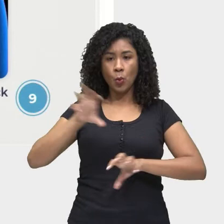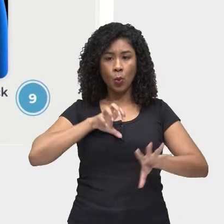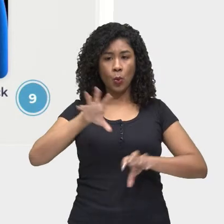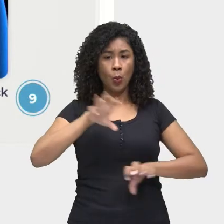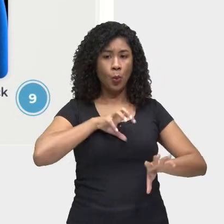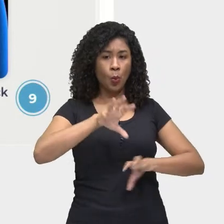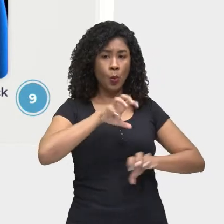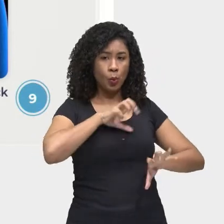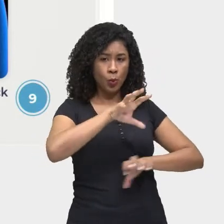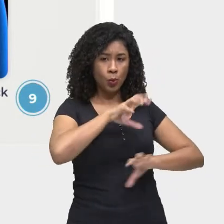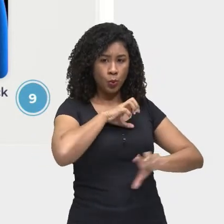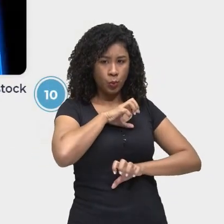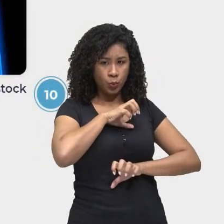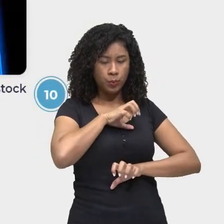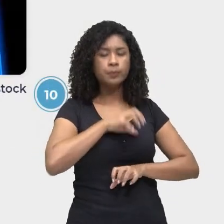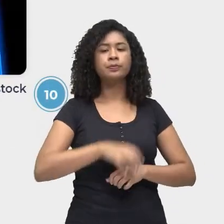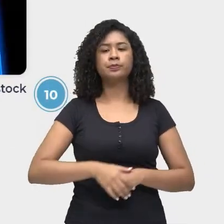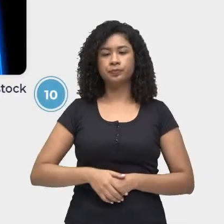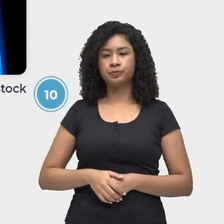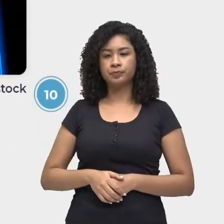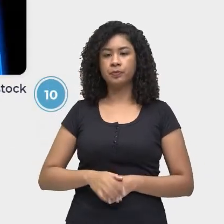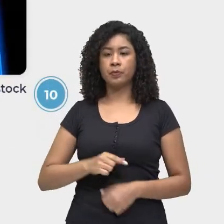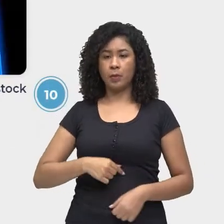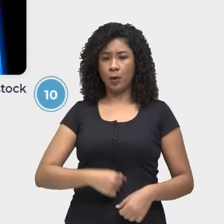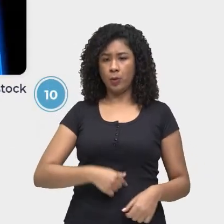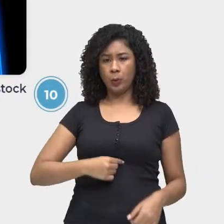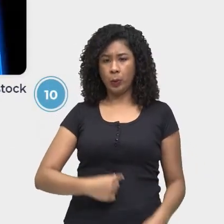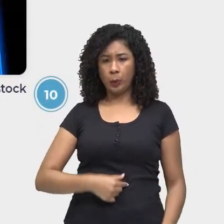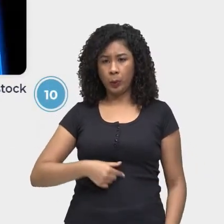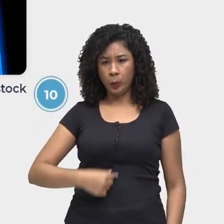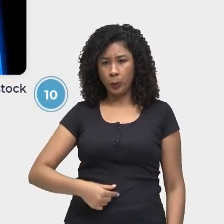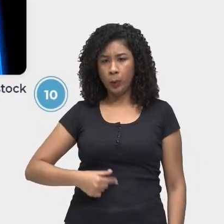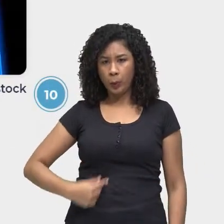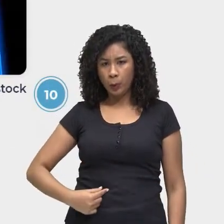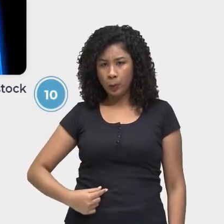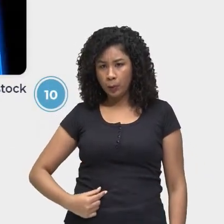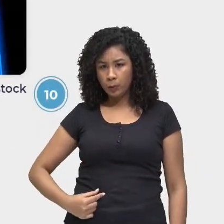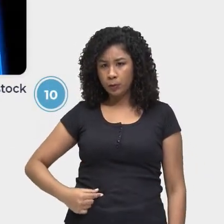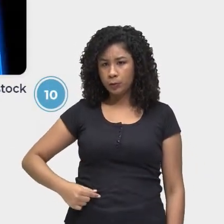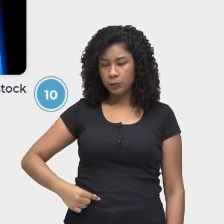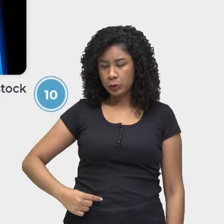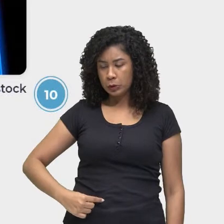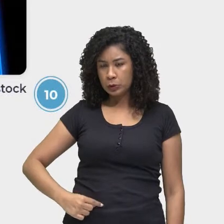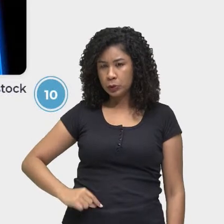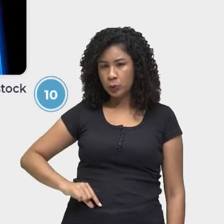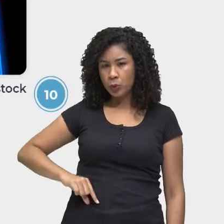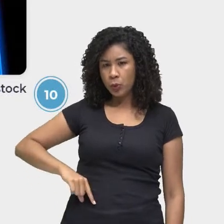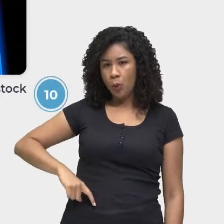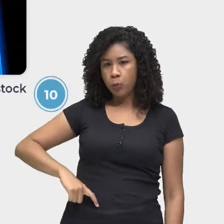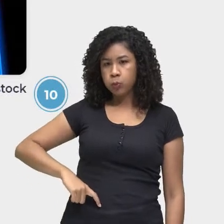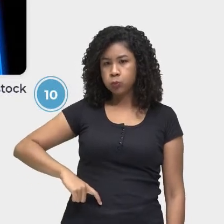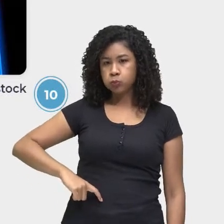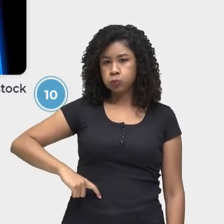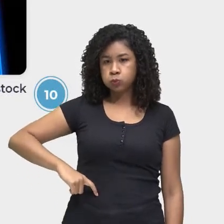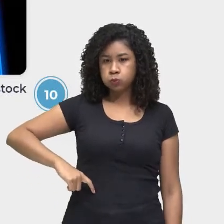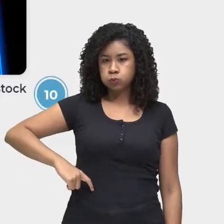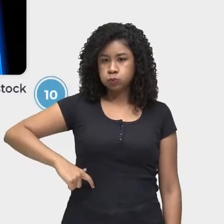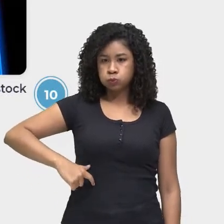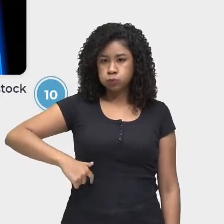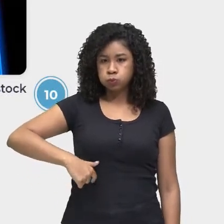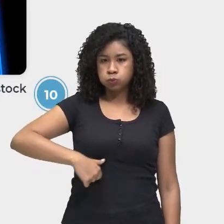certo? Após o intestino delgado, nós temos o intestino grosso.